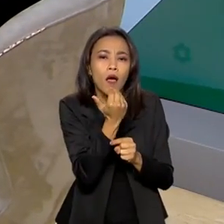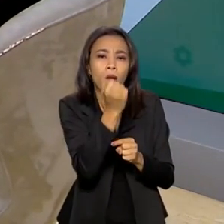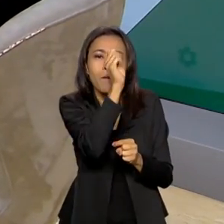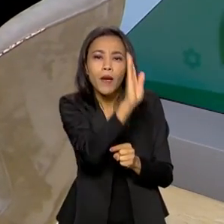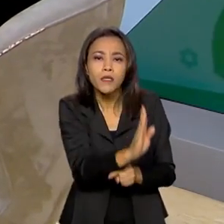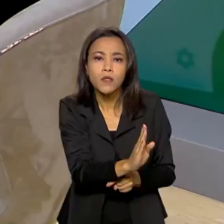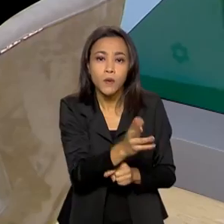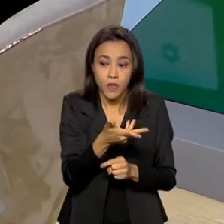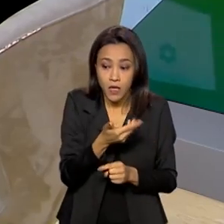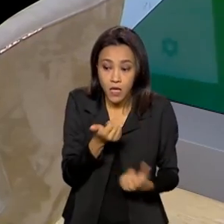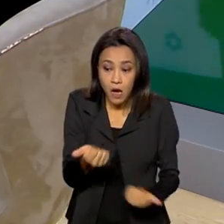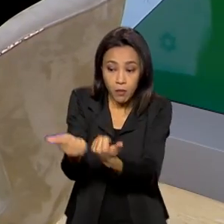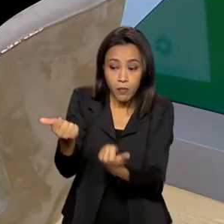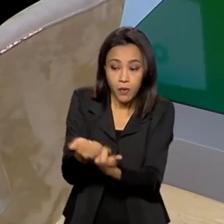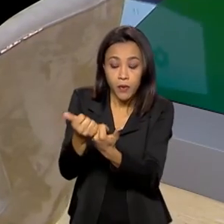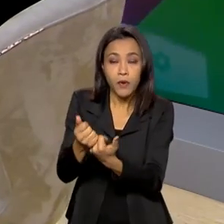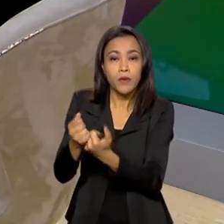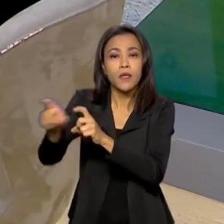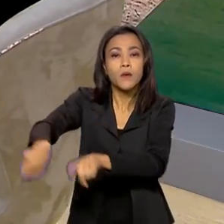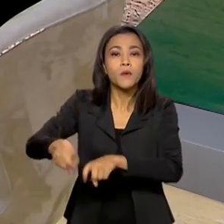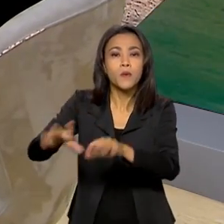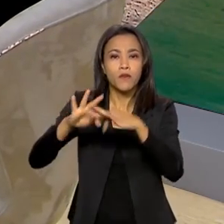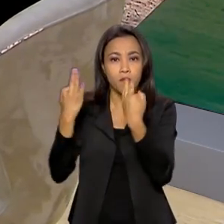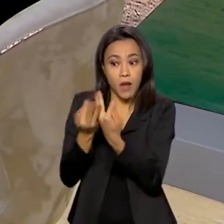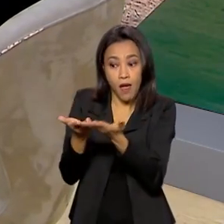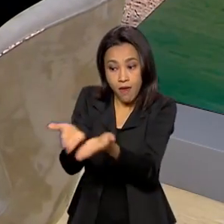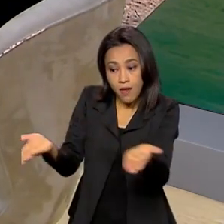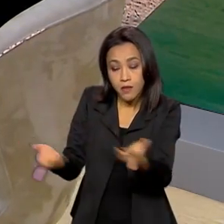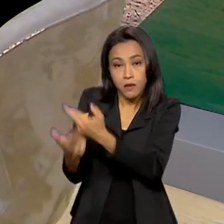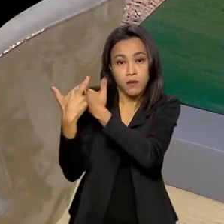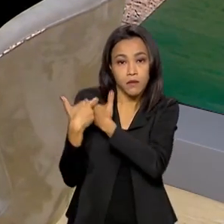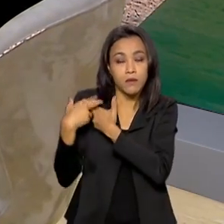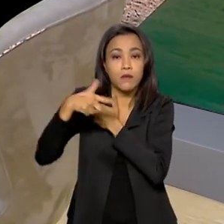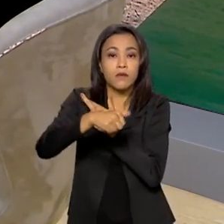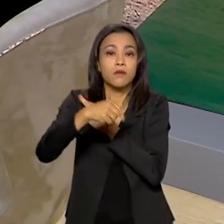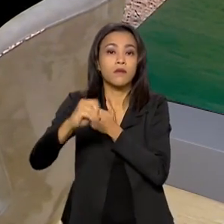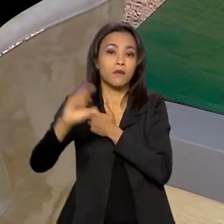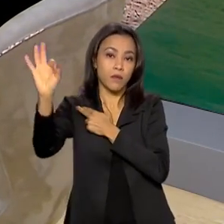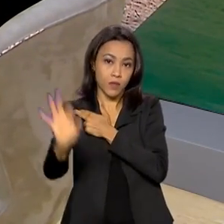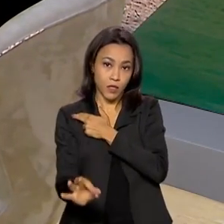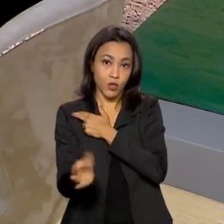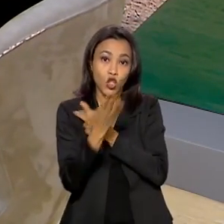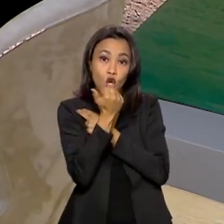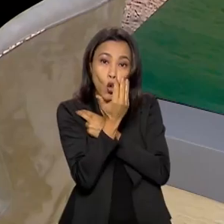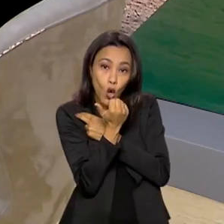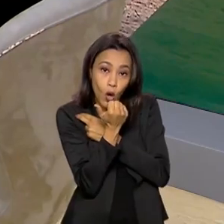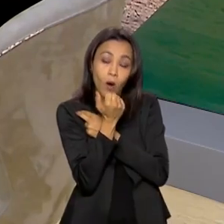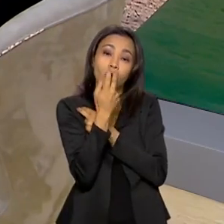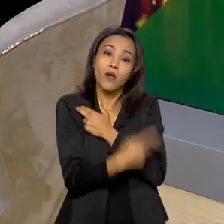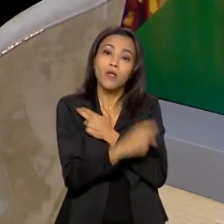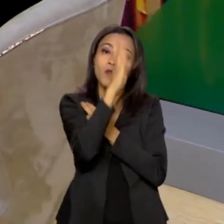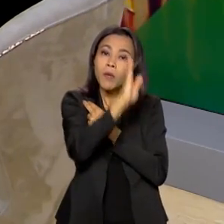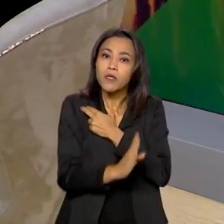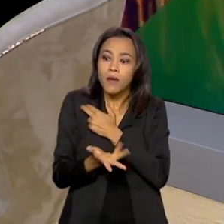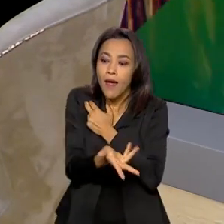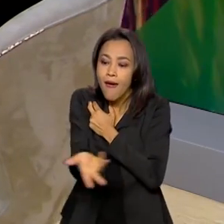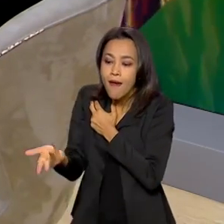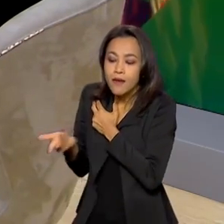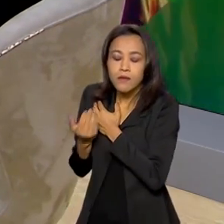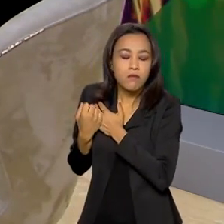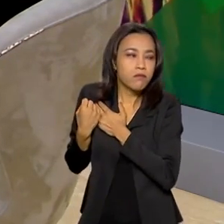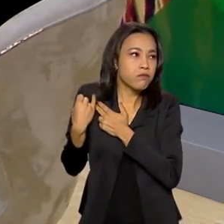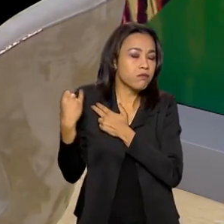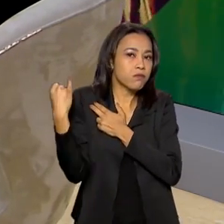gente sabe que agricultura familiar é responsável por 70% dos alimentos que nós consumimos aqui no Brasil quer dizer um setor